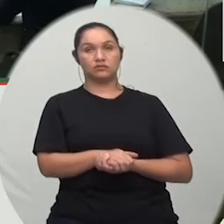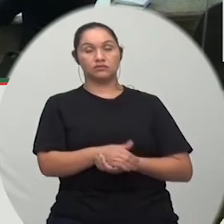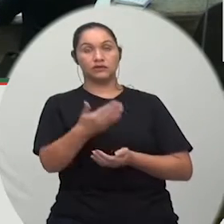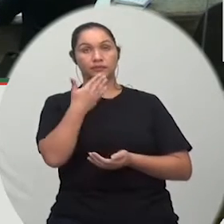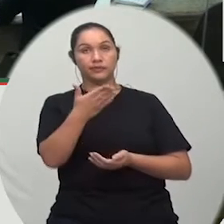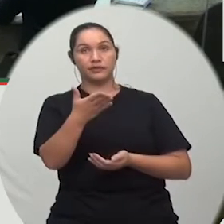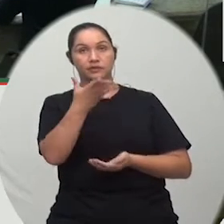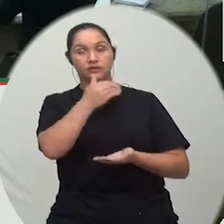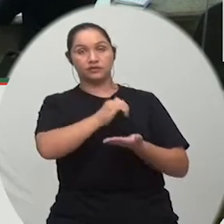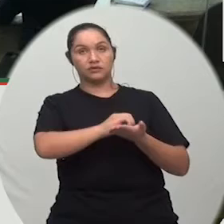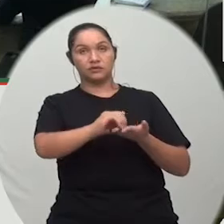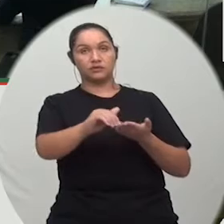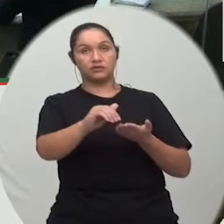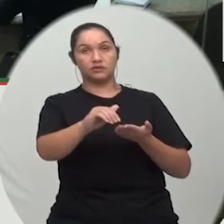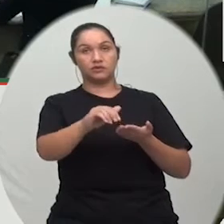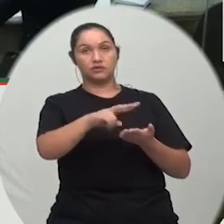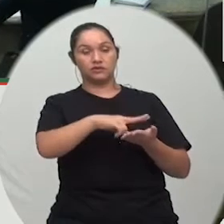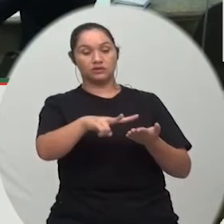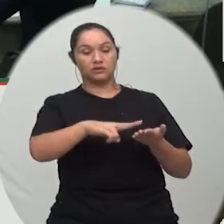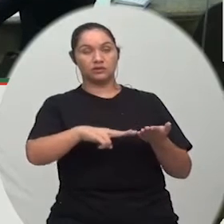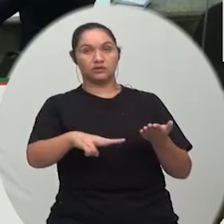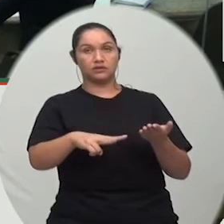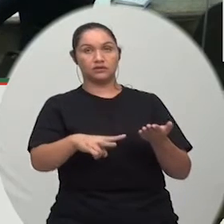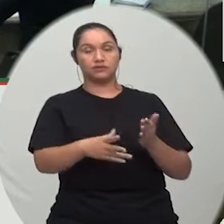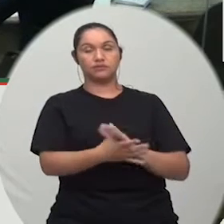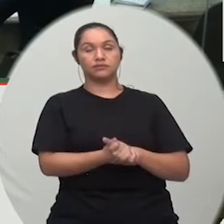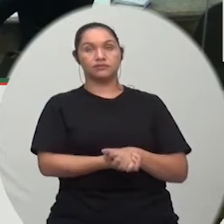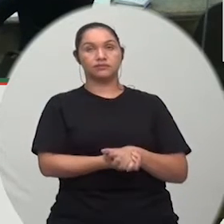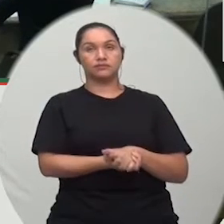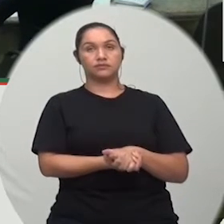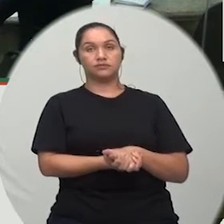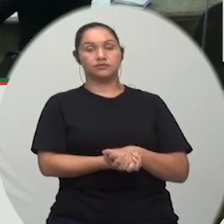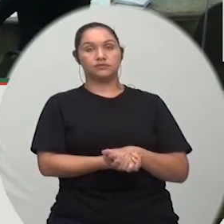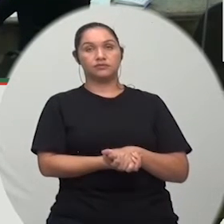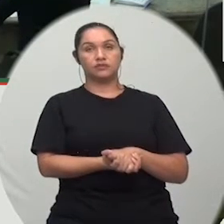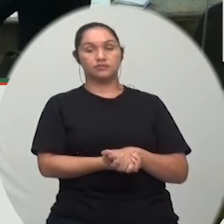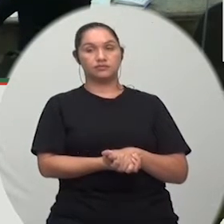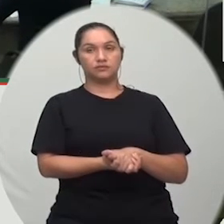Solicito ao senhor secretário que faça a leitura das matérias.